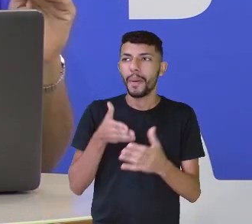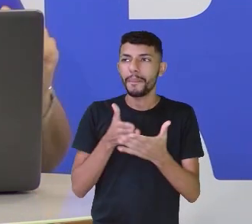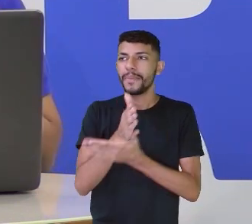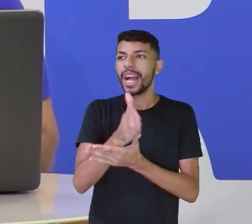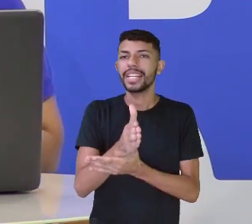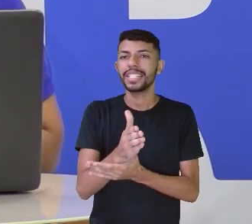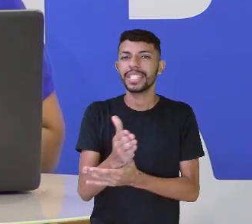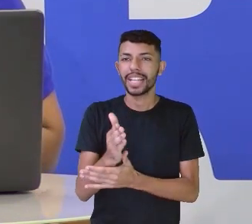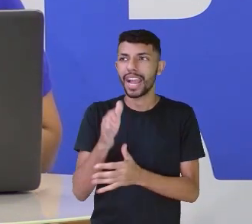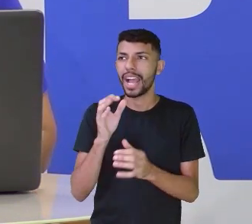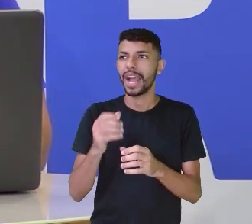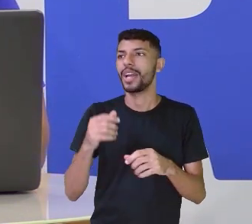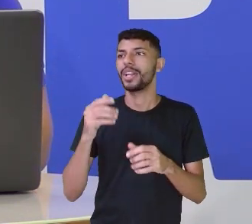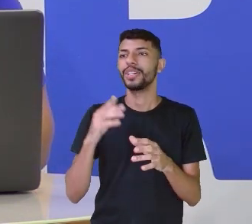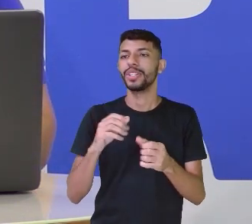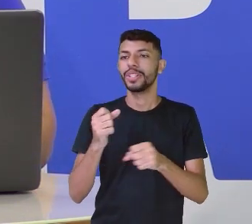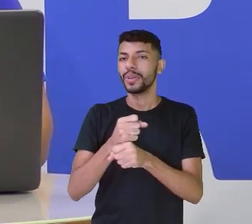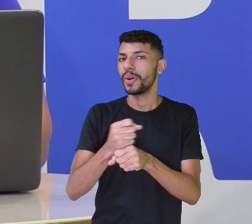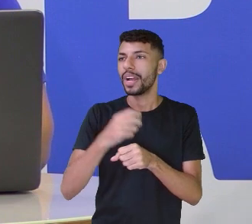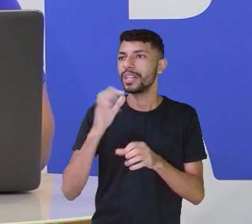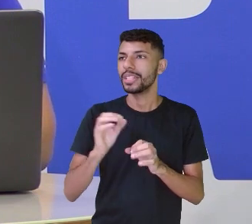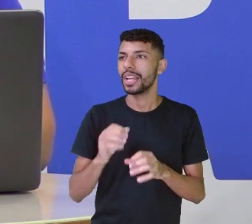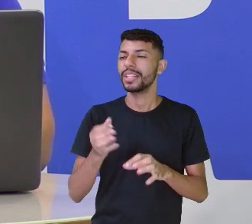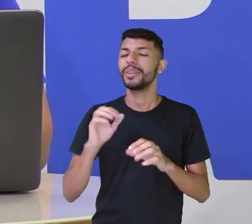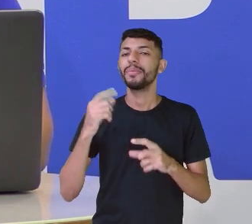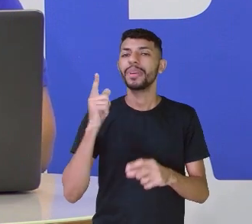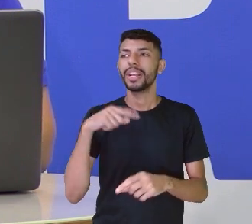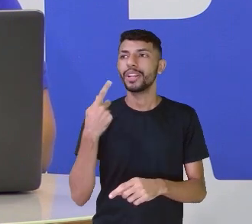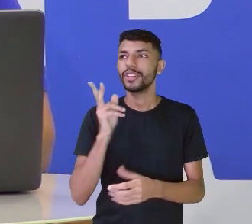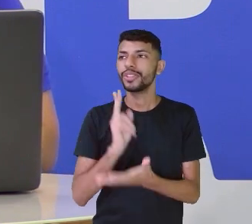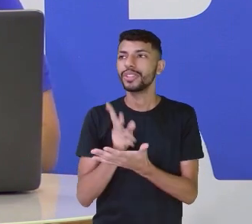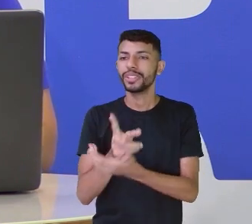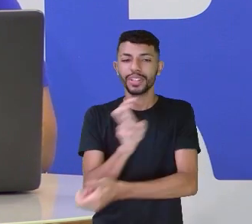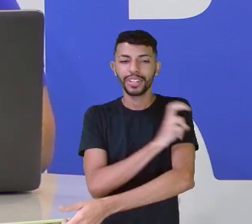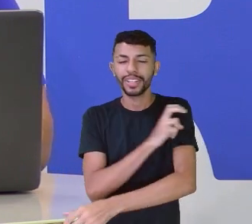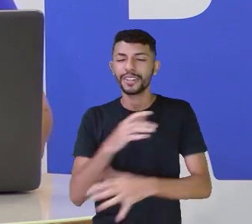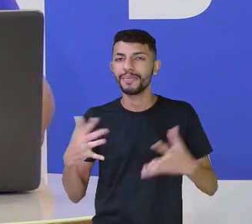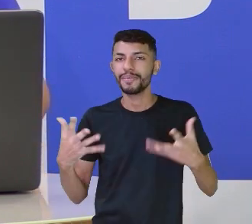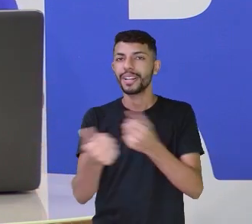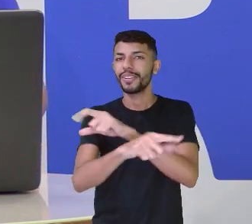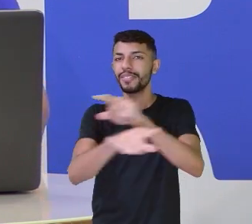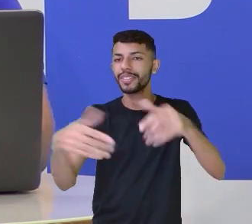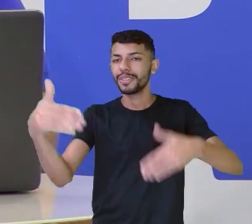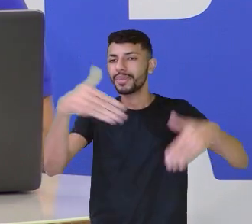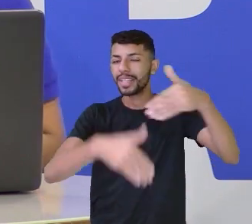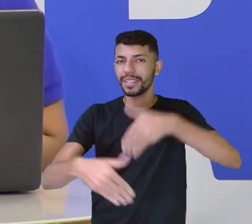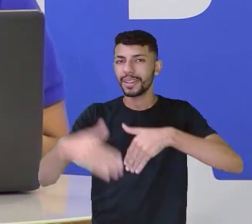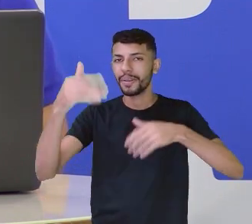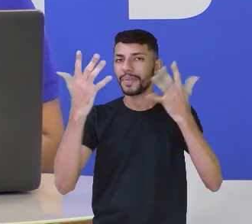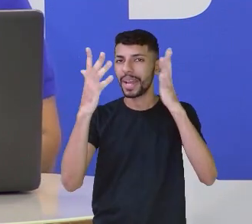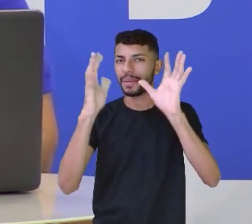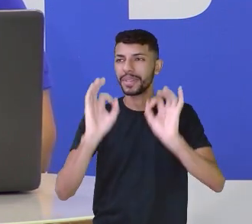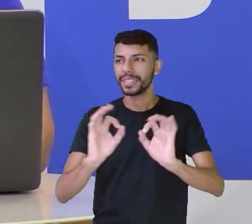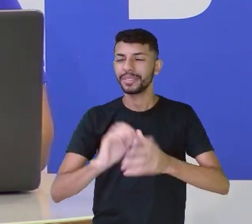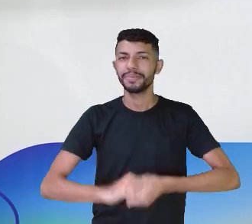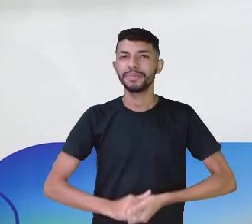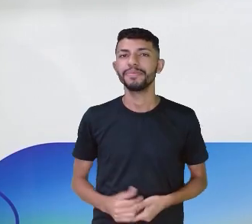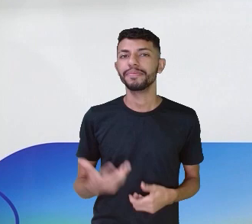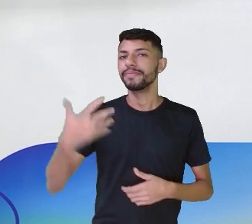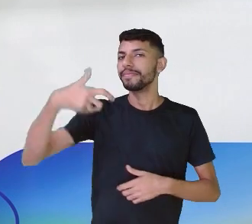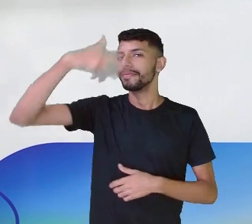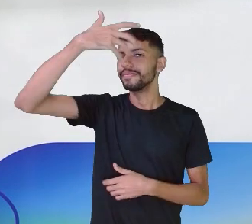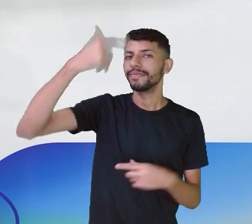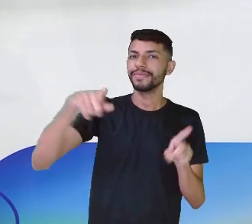não ficarmos vai juntas seguir. no quinto. Exatamente. Mas eu que agradeço, que foi maravilhoso aqui a participação de vocês, viu? Vocês estão de parabéns. É isso aí. Bruno,